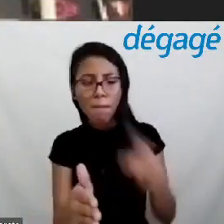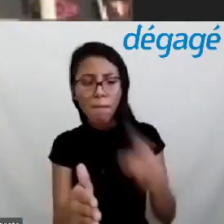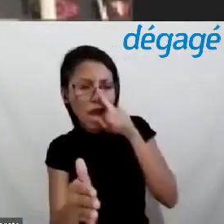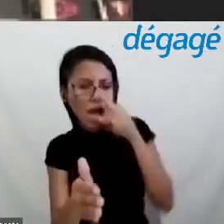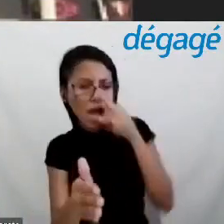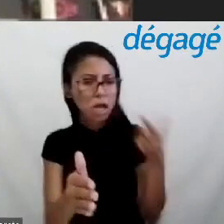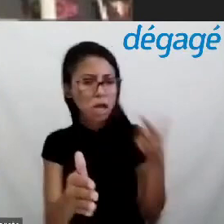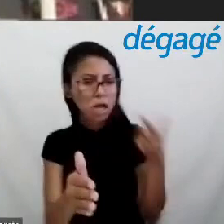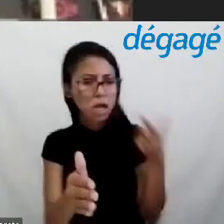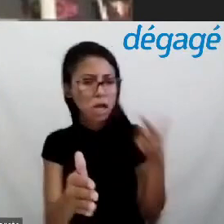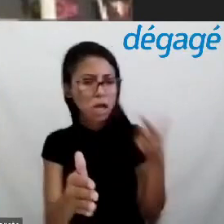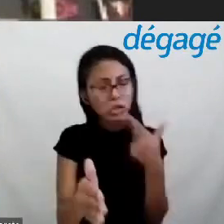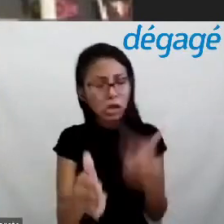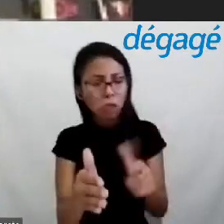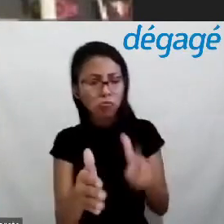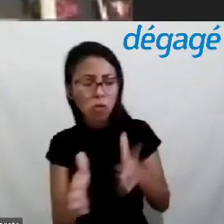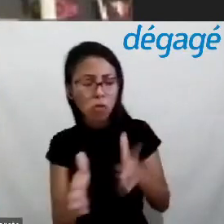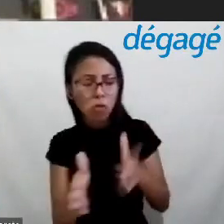perigo fatal.